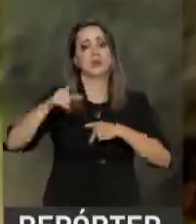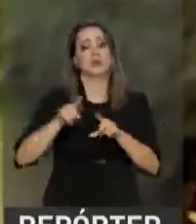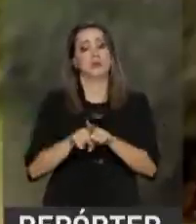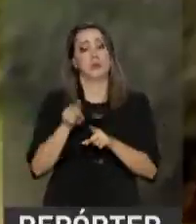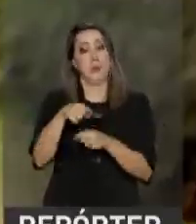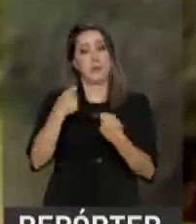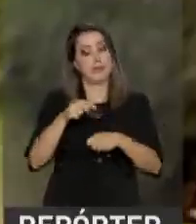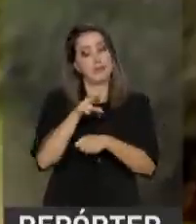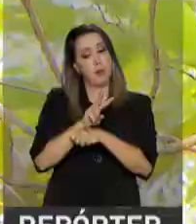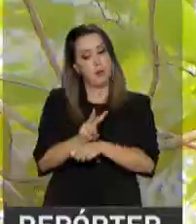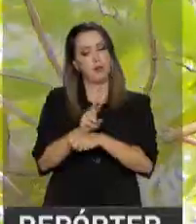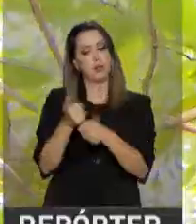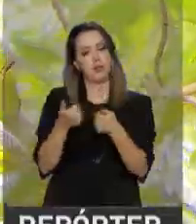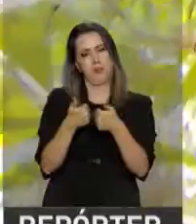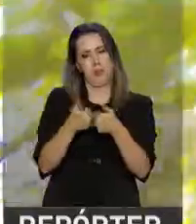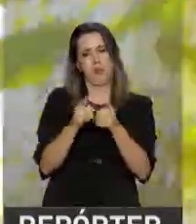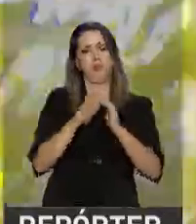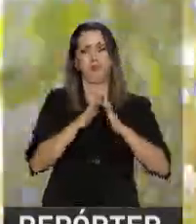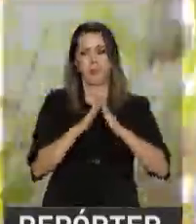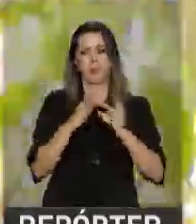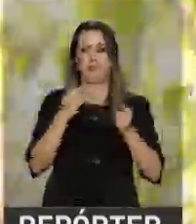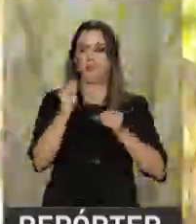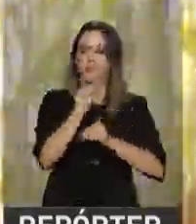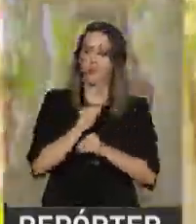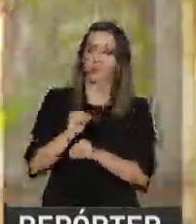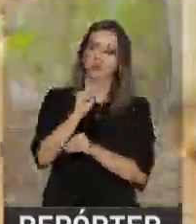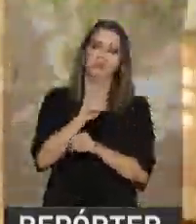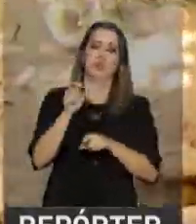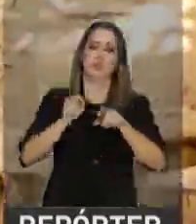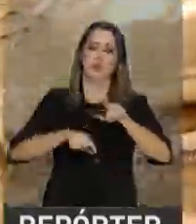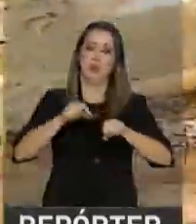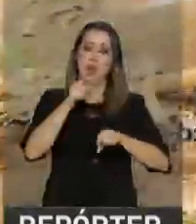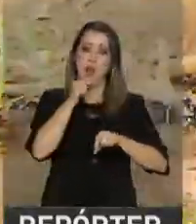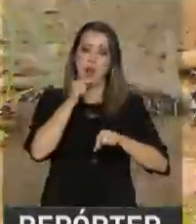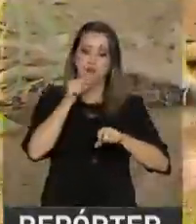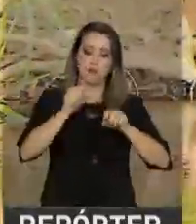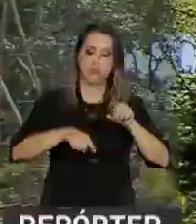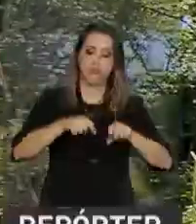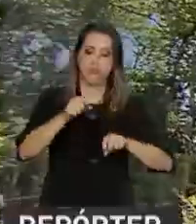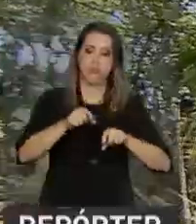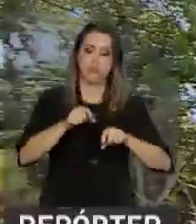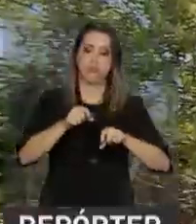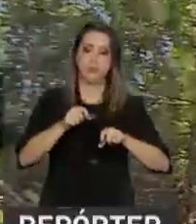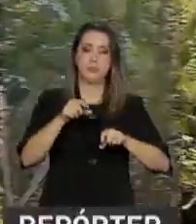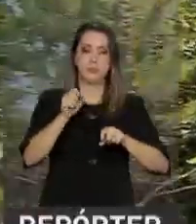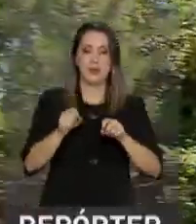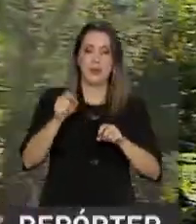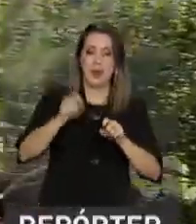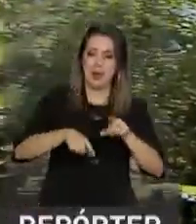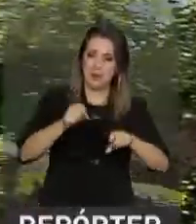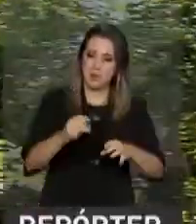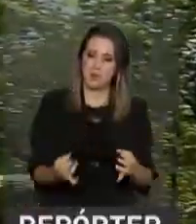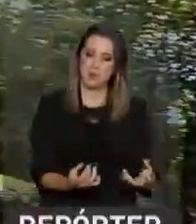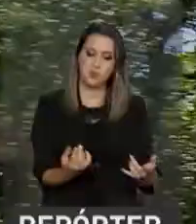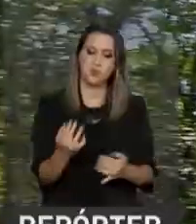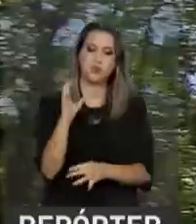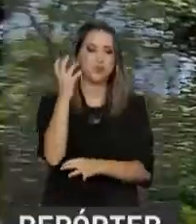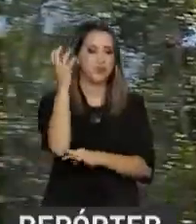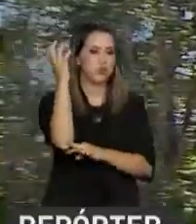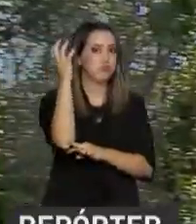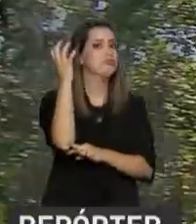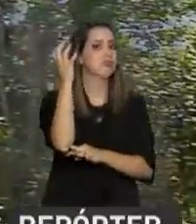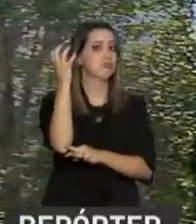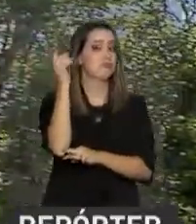tem uma nascente na sua área faça um trabalho de plantio faz um trabalho de proteção e vamos manter isso com